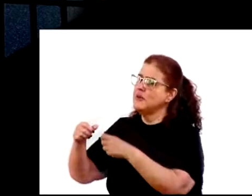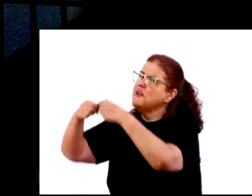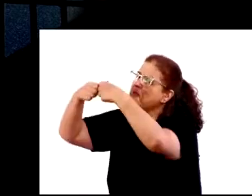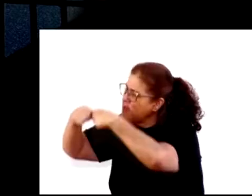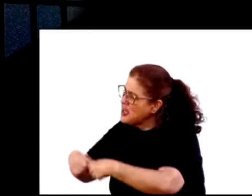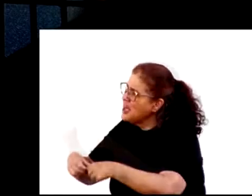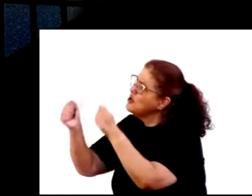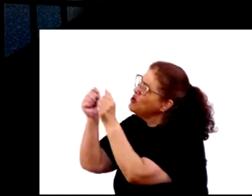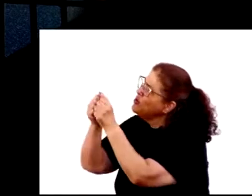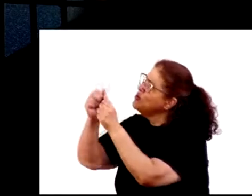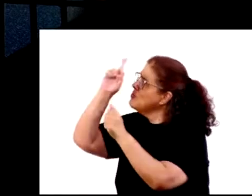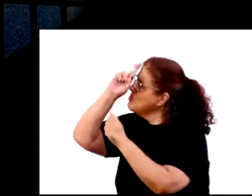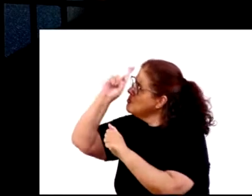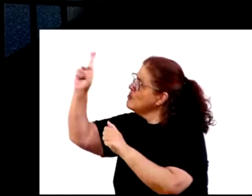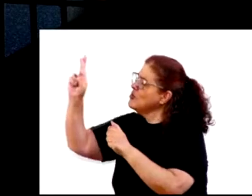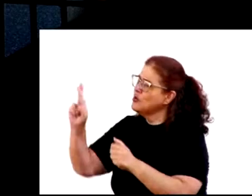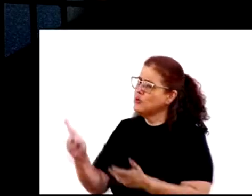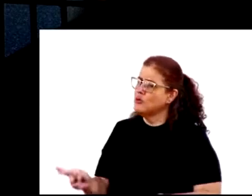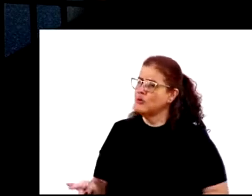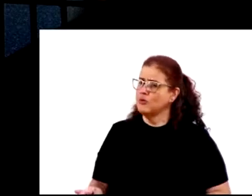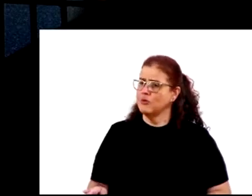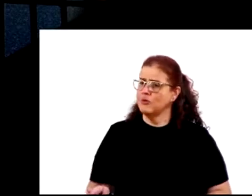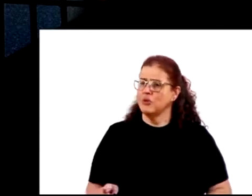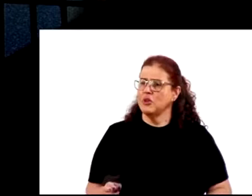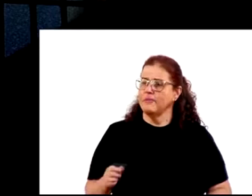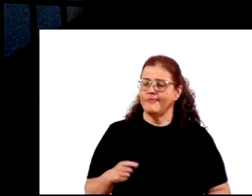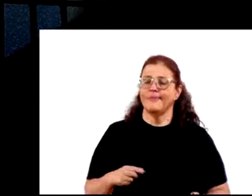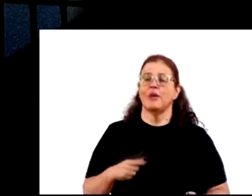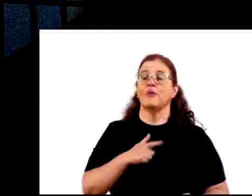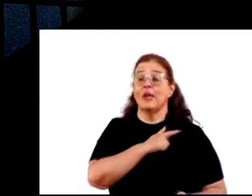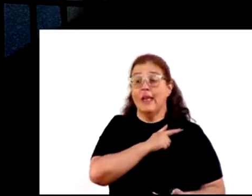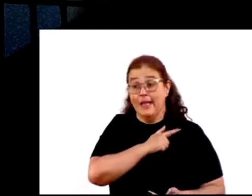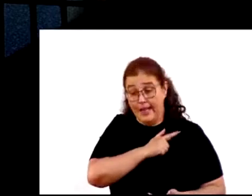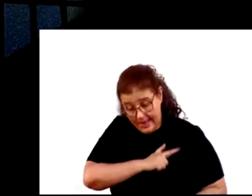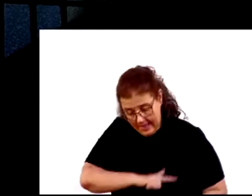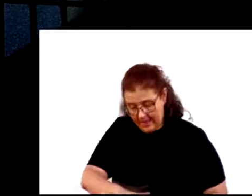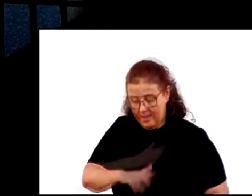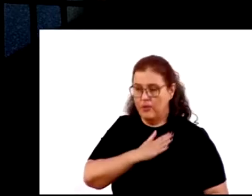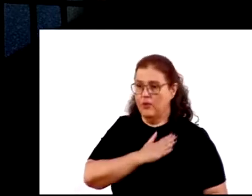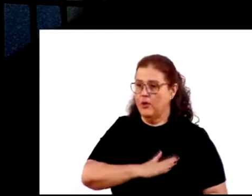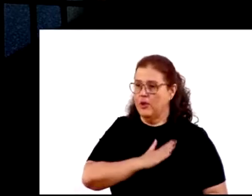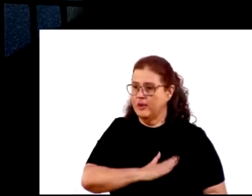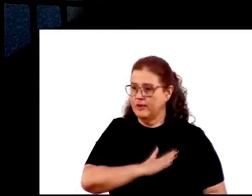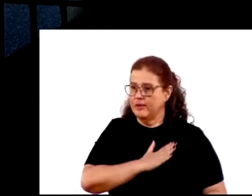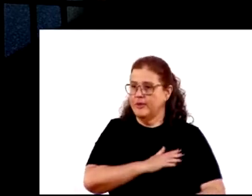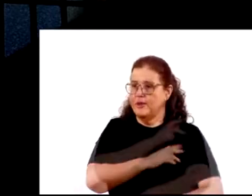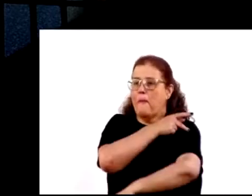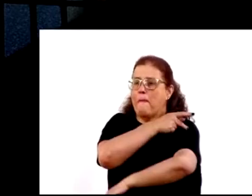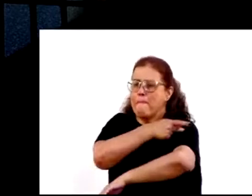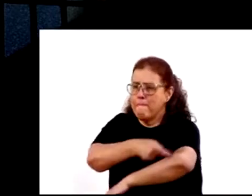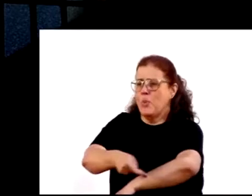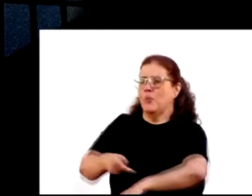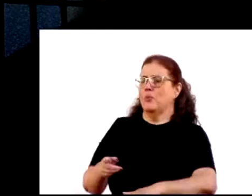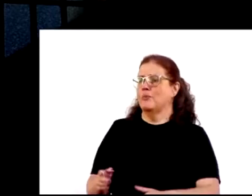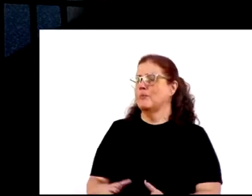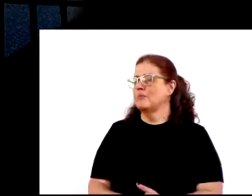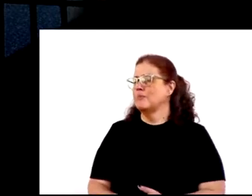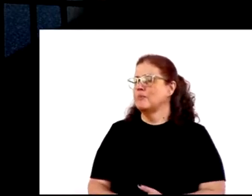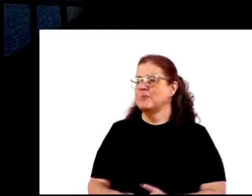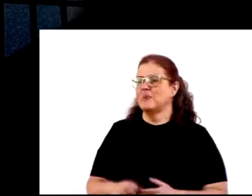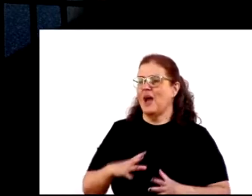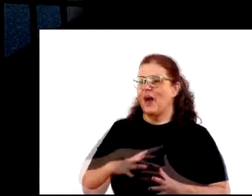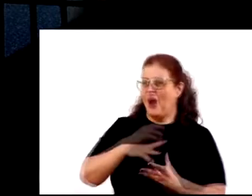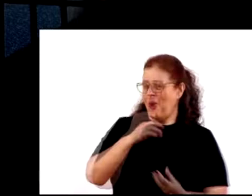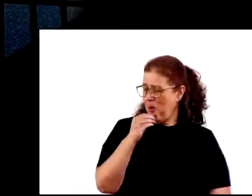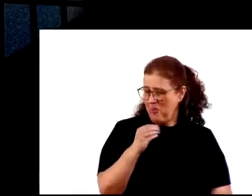seu santo lugar? O que é limpo de coração, ou o que é limpo de mãos e puro de coração, que não entrega a